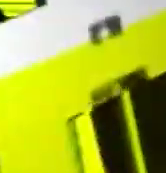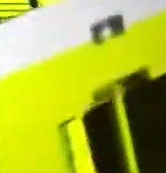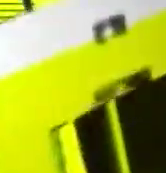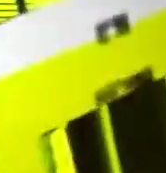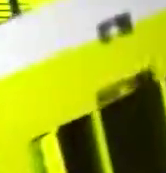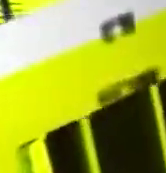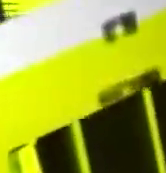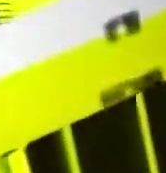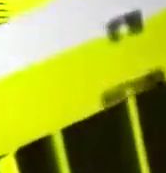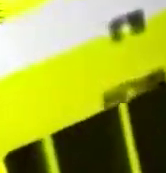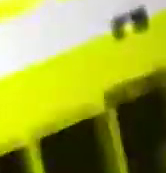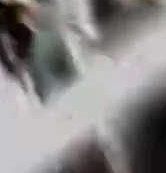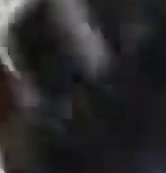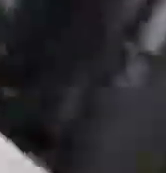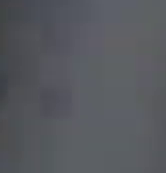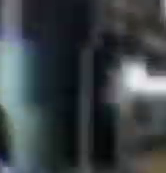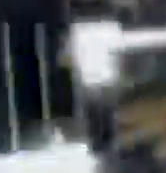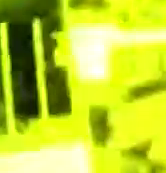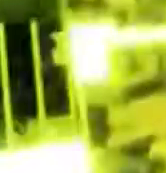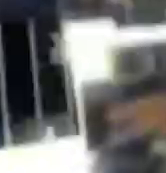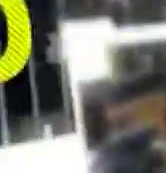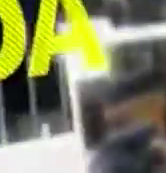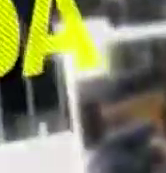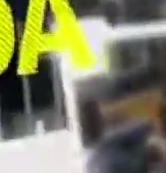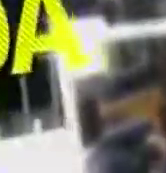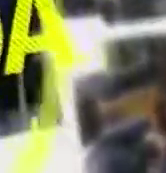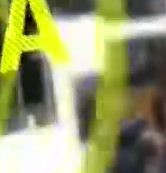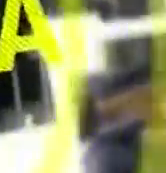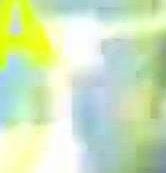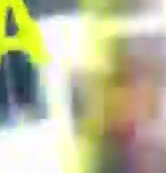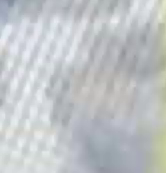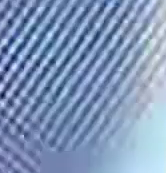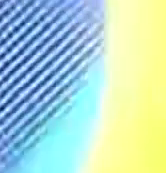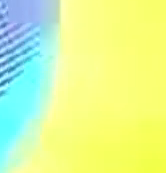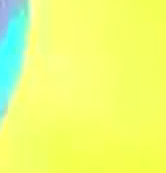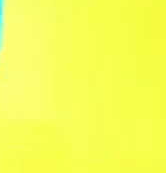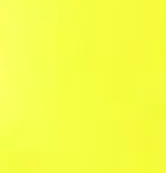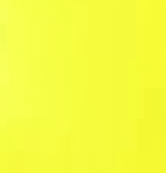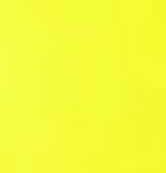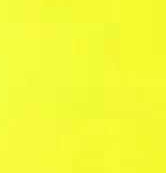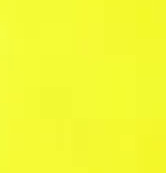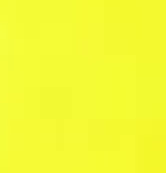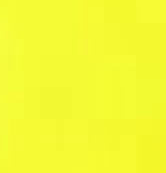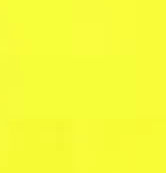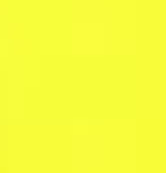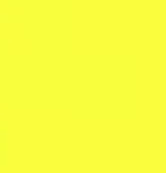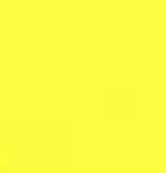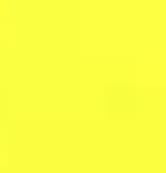Um segundo encaminhamento. Ministério de Santos, no meu estado de São Paulo.